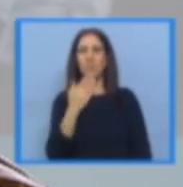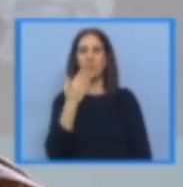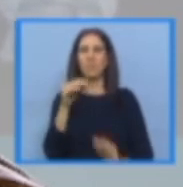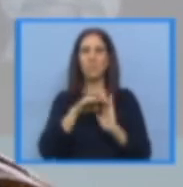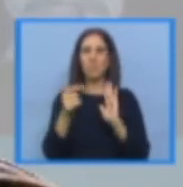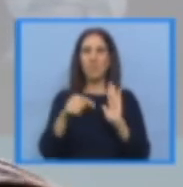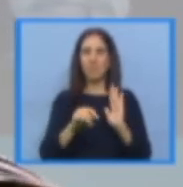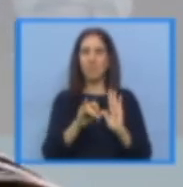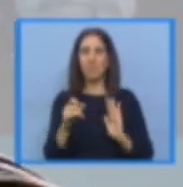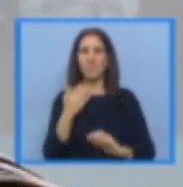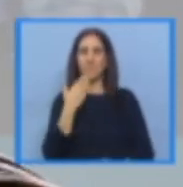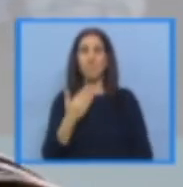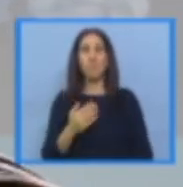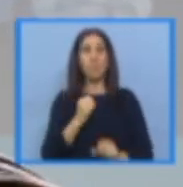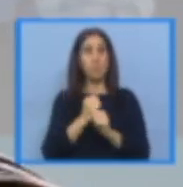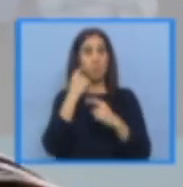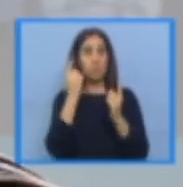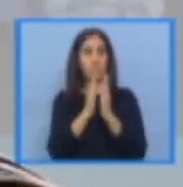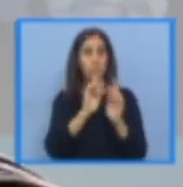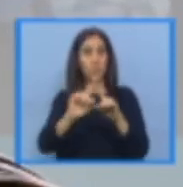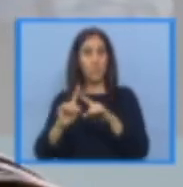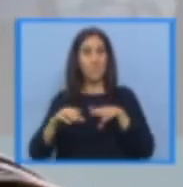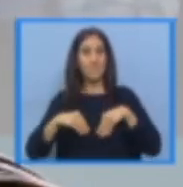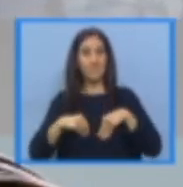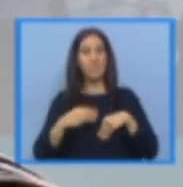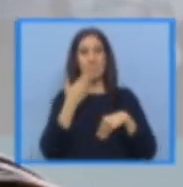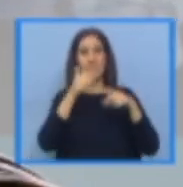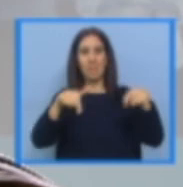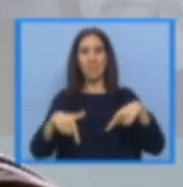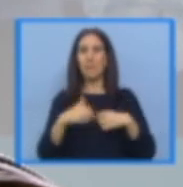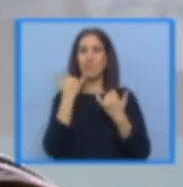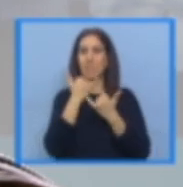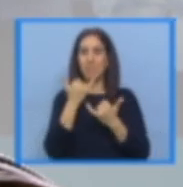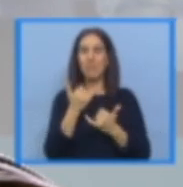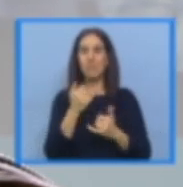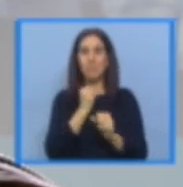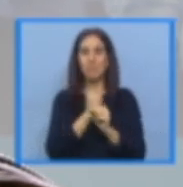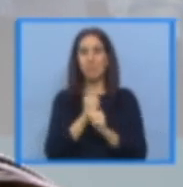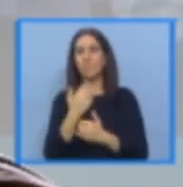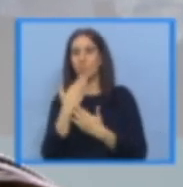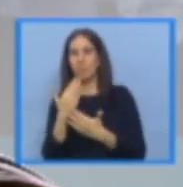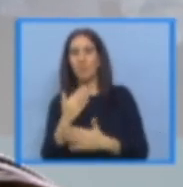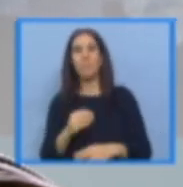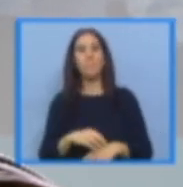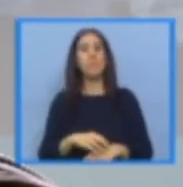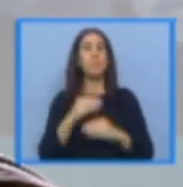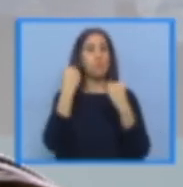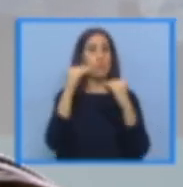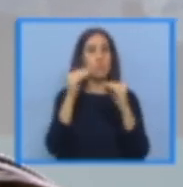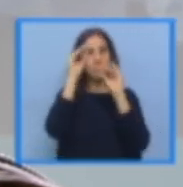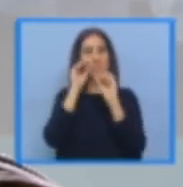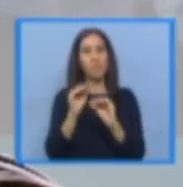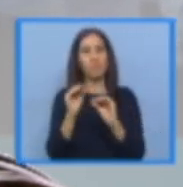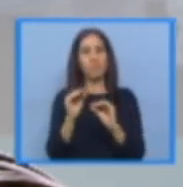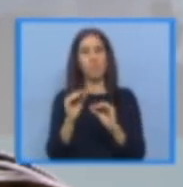apresentar este trabalho ecuménico que acontece também no ambiente da sala de aula, e felicidades para esse trabalho de formação e educação